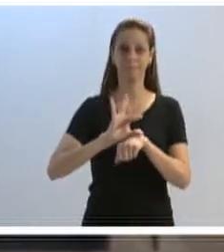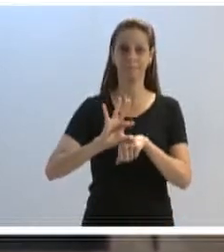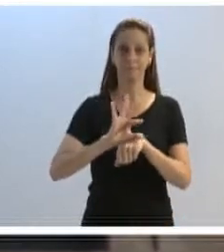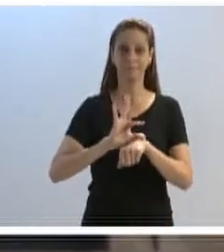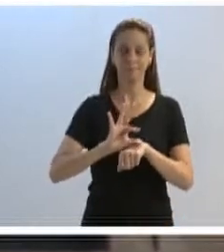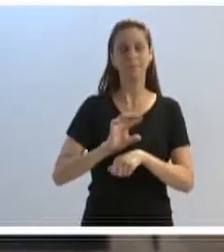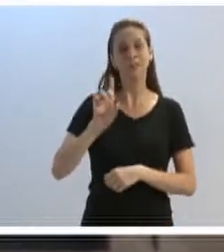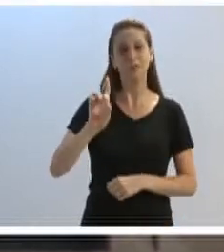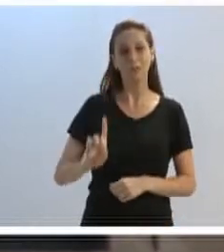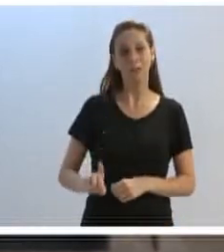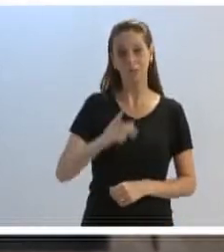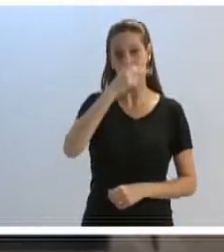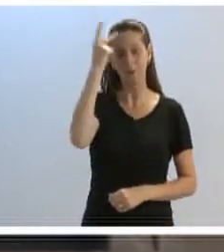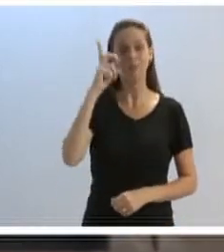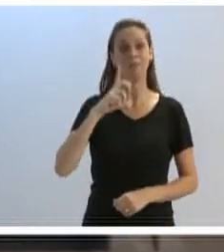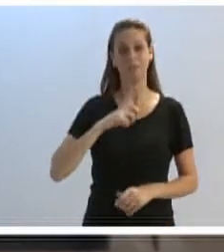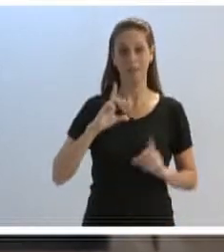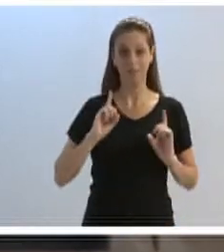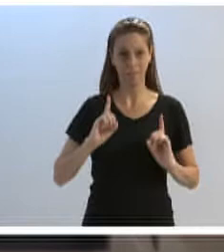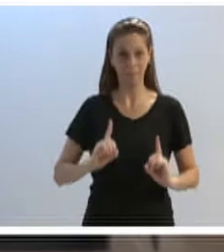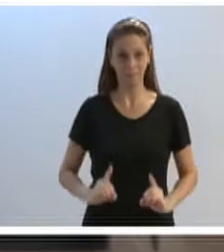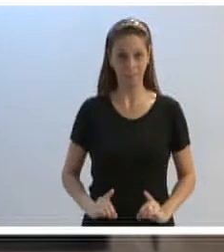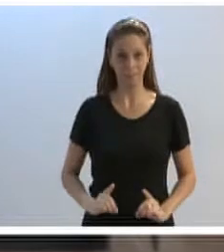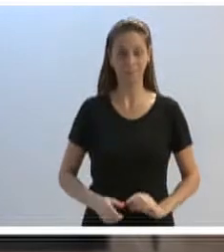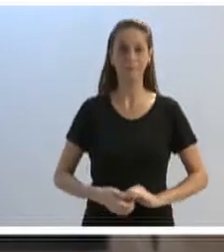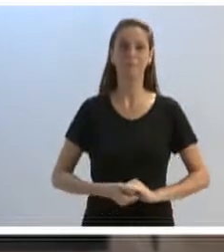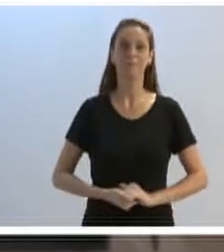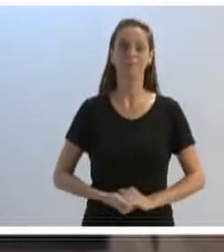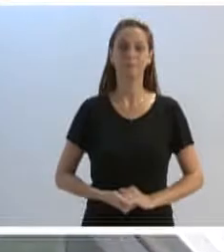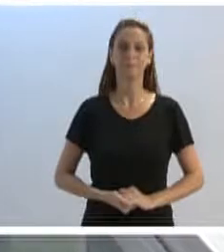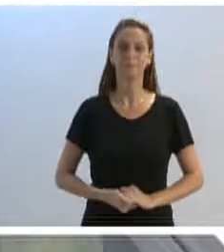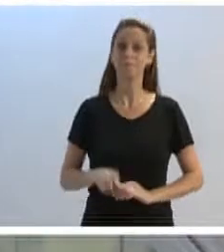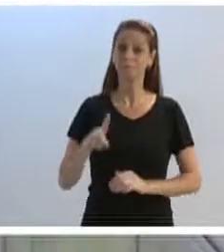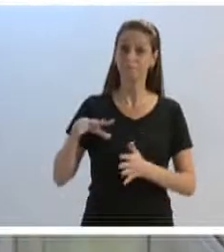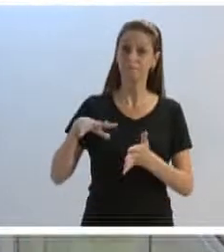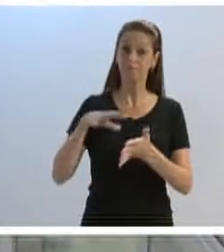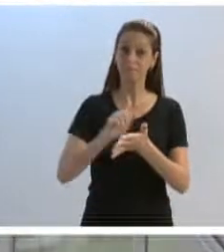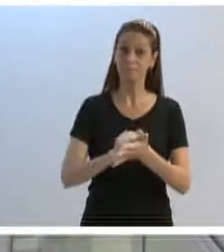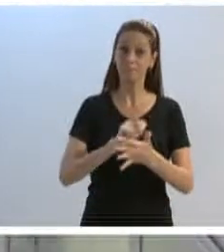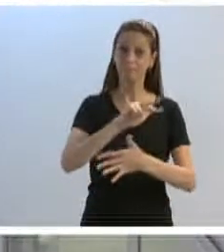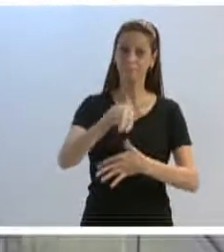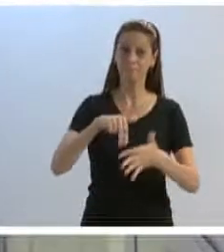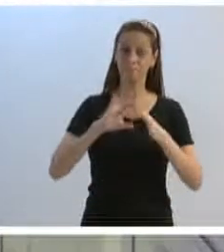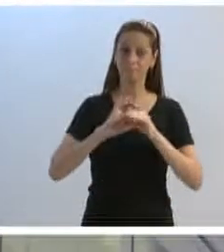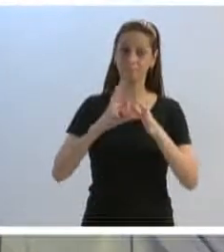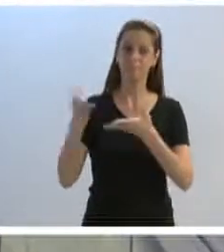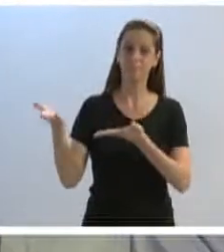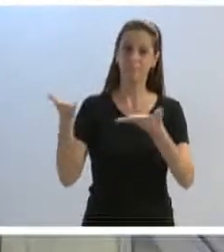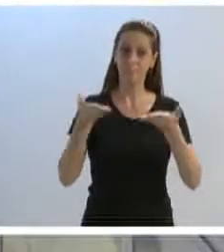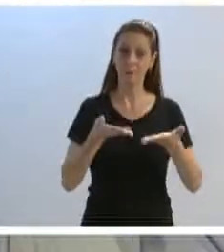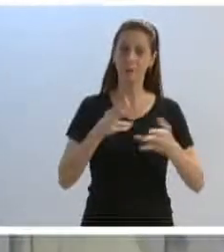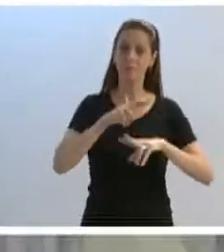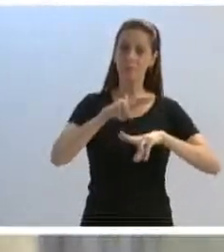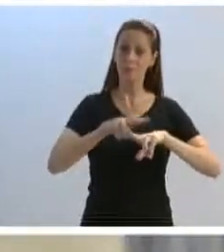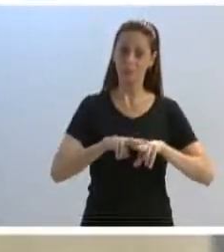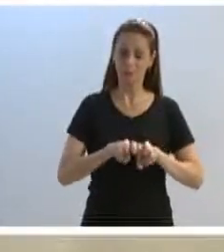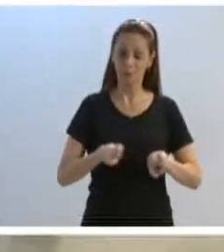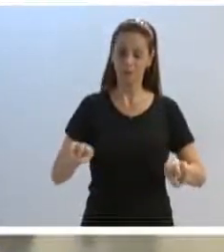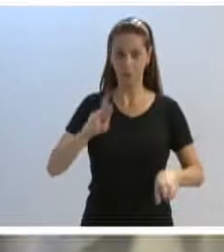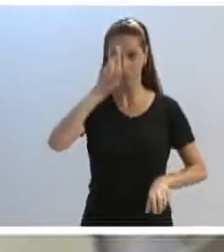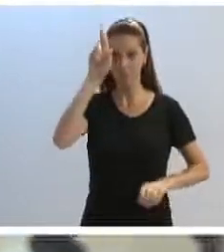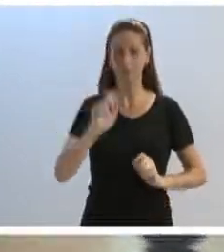Direitos da Pessoa com Deficiência, COMPED, inscrito na Tribuna Livre, e convido a tomar assento junto à mesa